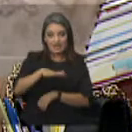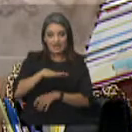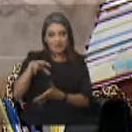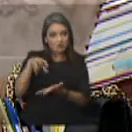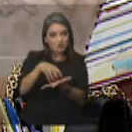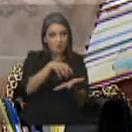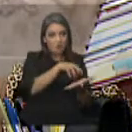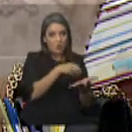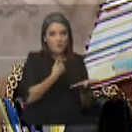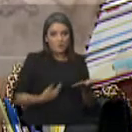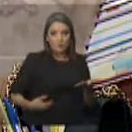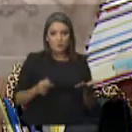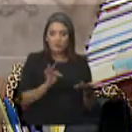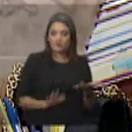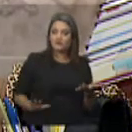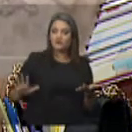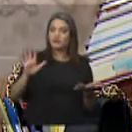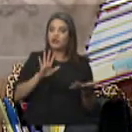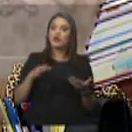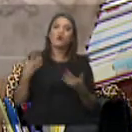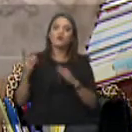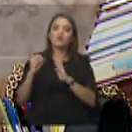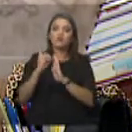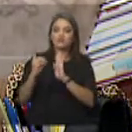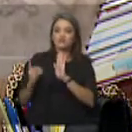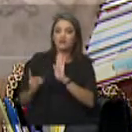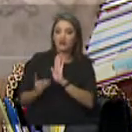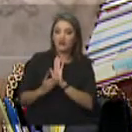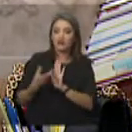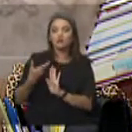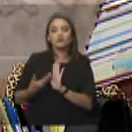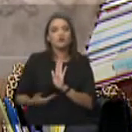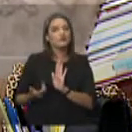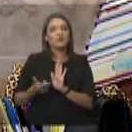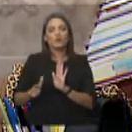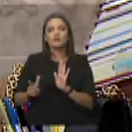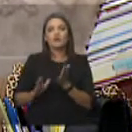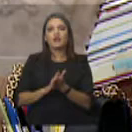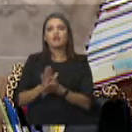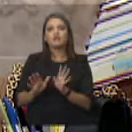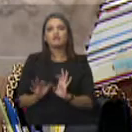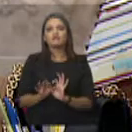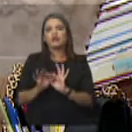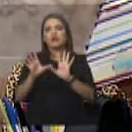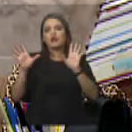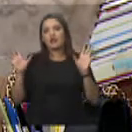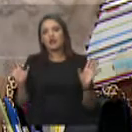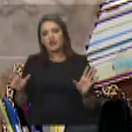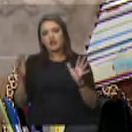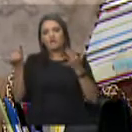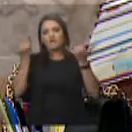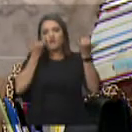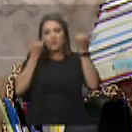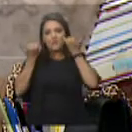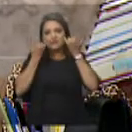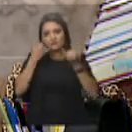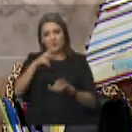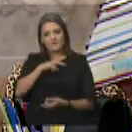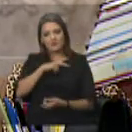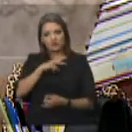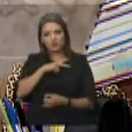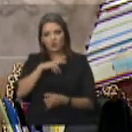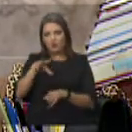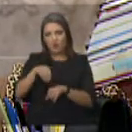Federal. O ato regulamentar, a toda evidência, não viabiliza a disponibilização de informação pessoal entre